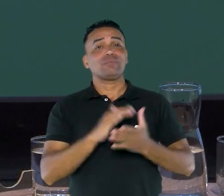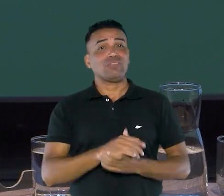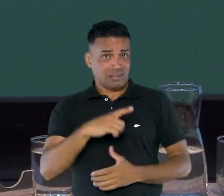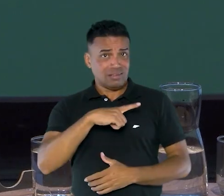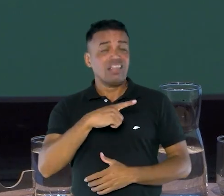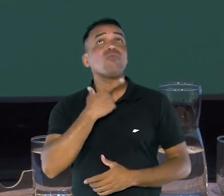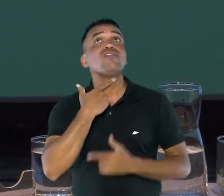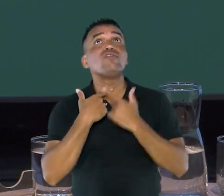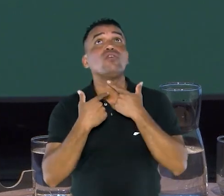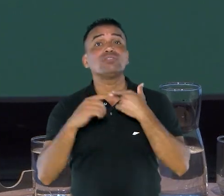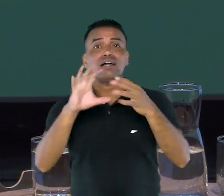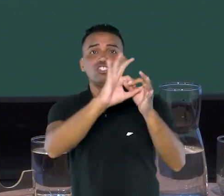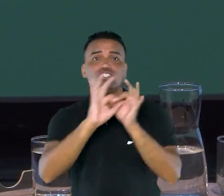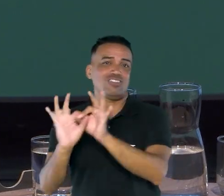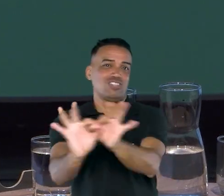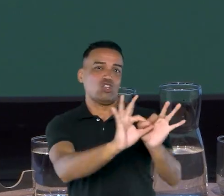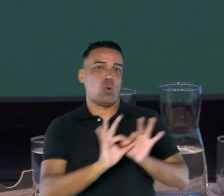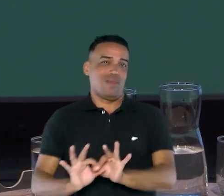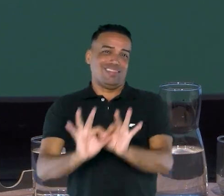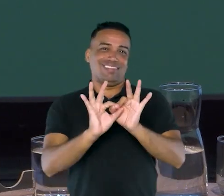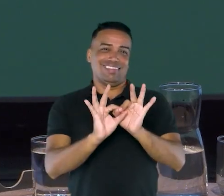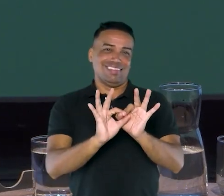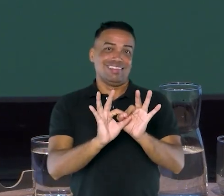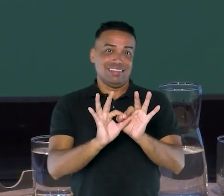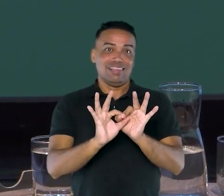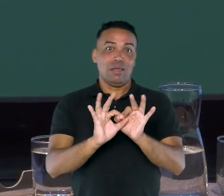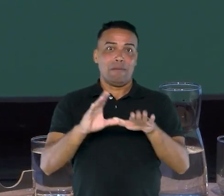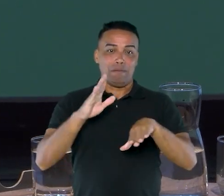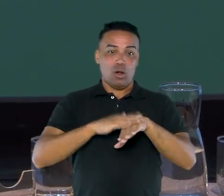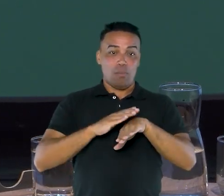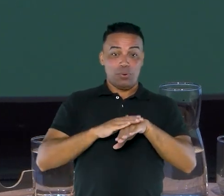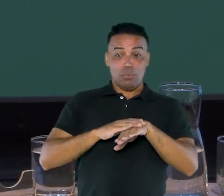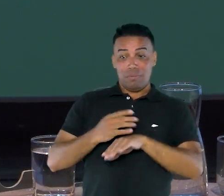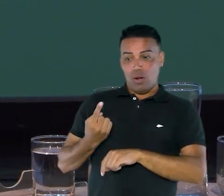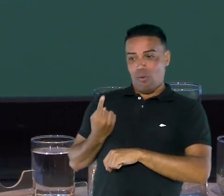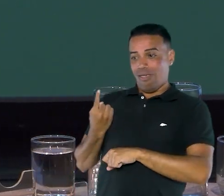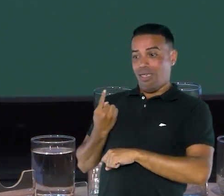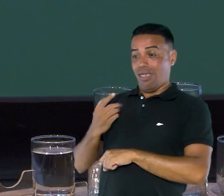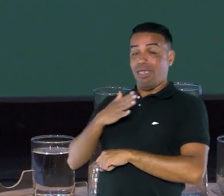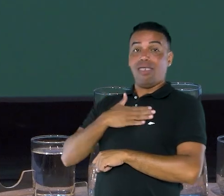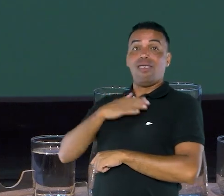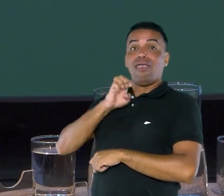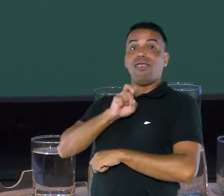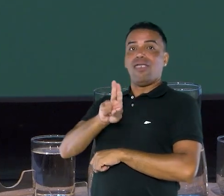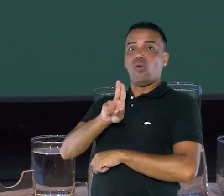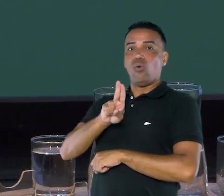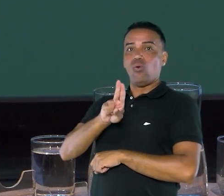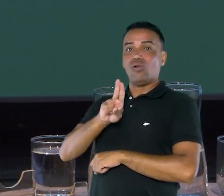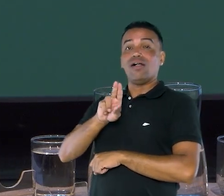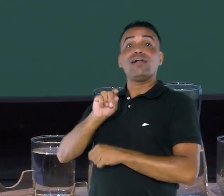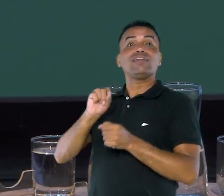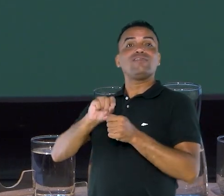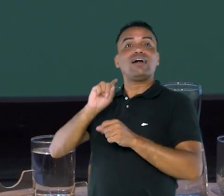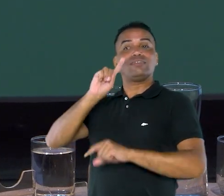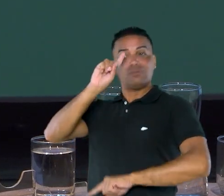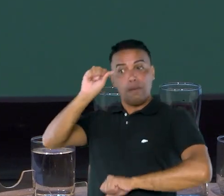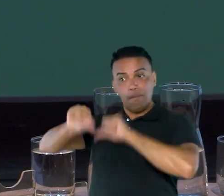um desejo de conectar com o outro, que parte de um eu também e que faz o elo